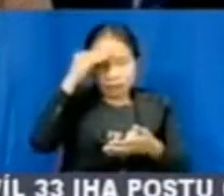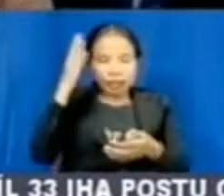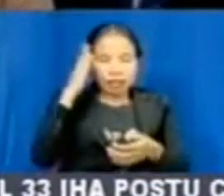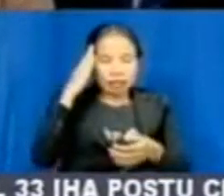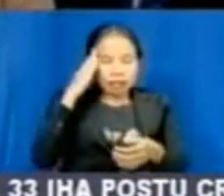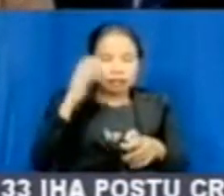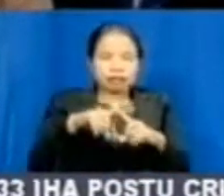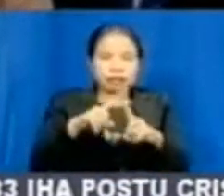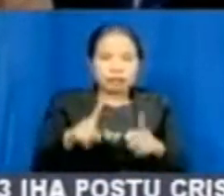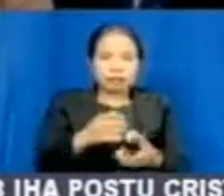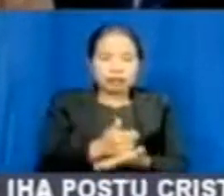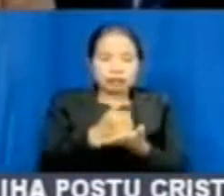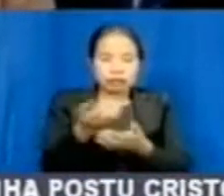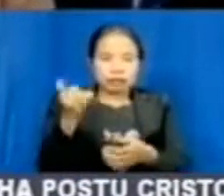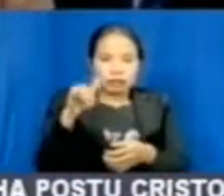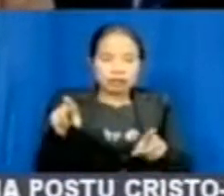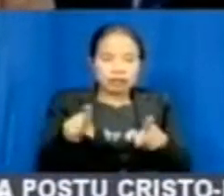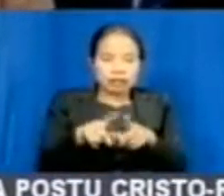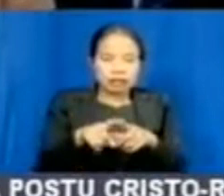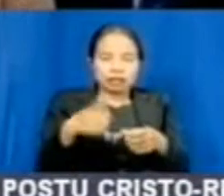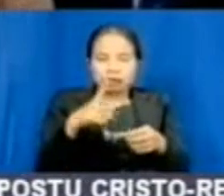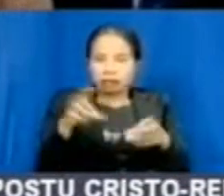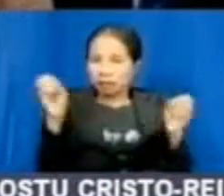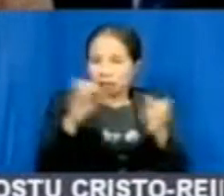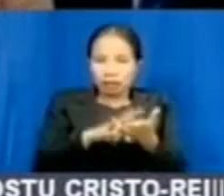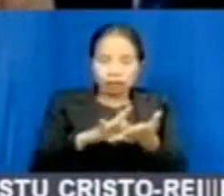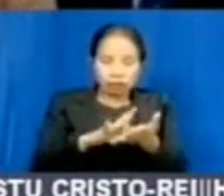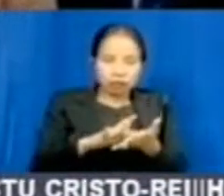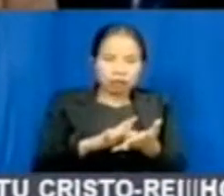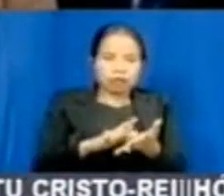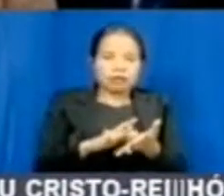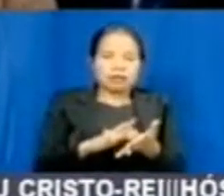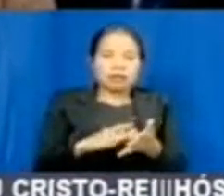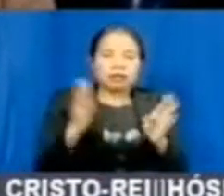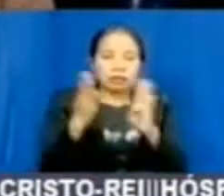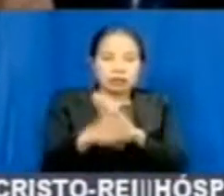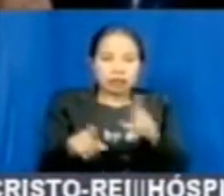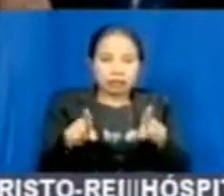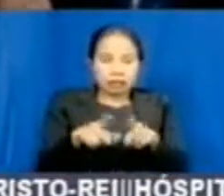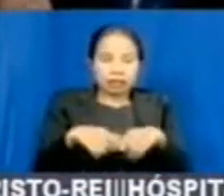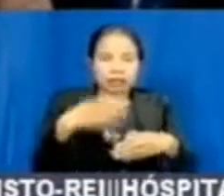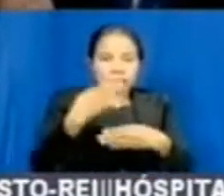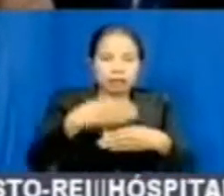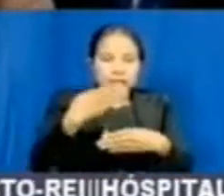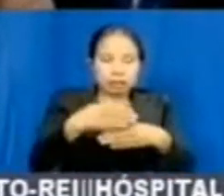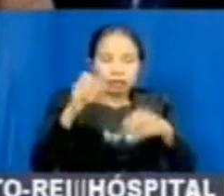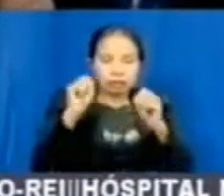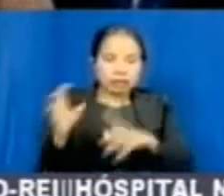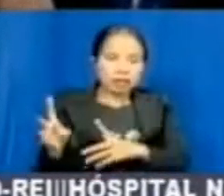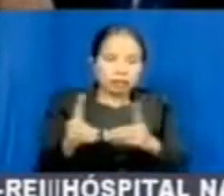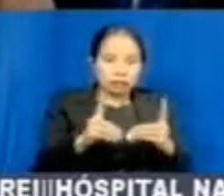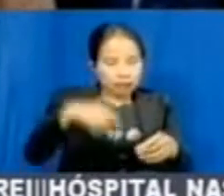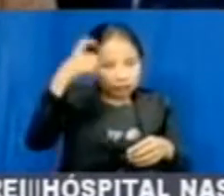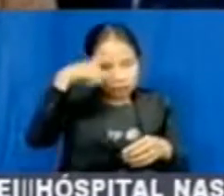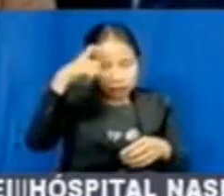bem, apoio se ela nessa logística, ela ia, e moro, ela ia, e temos, sai nessa barreira e de bacia para também implementar,